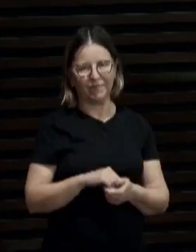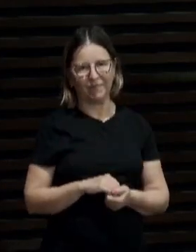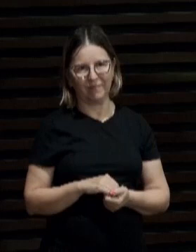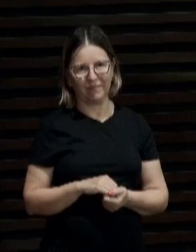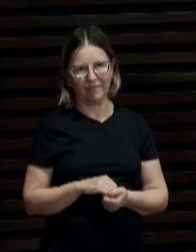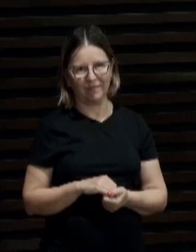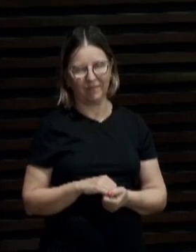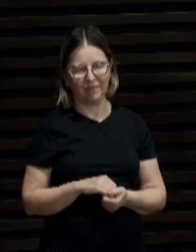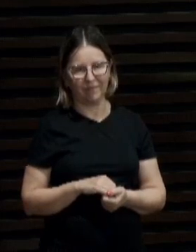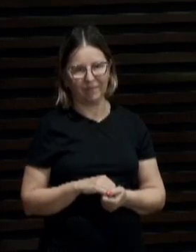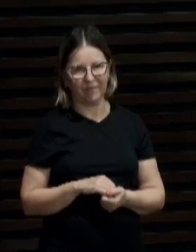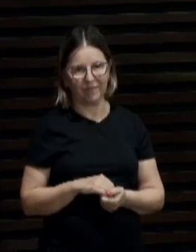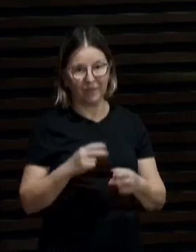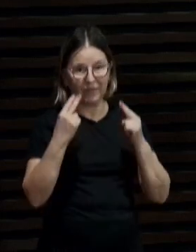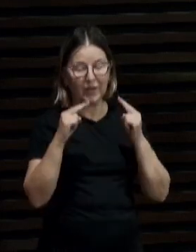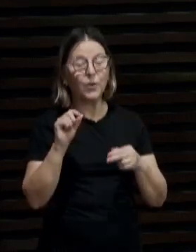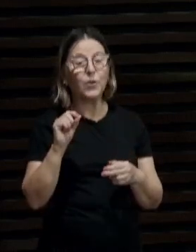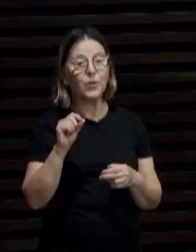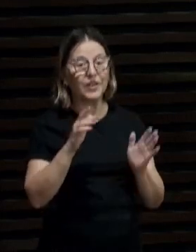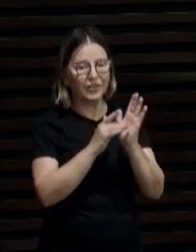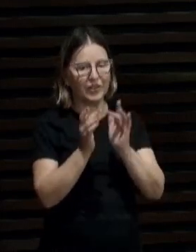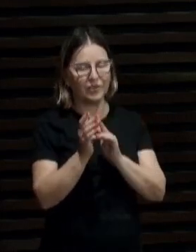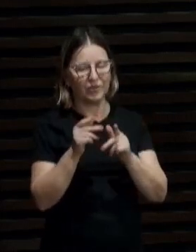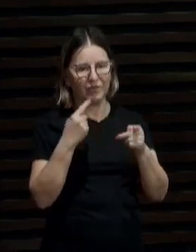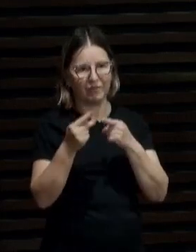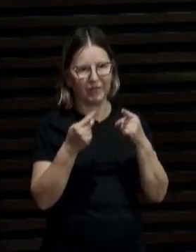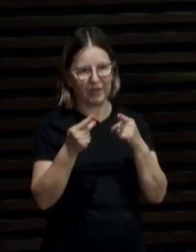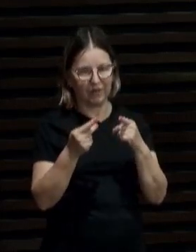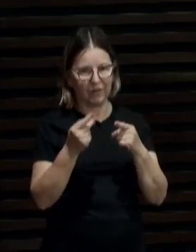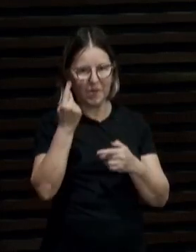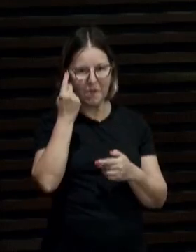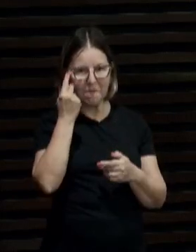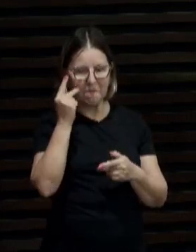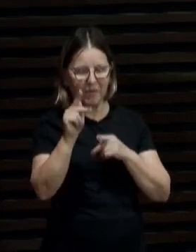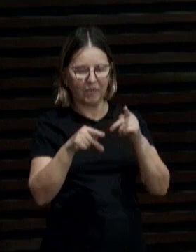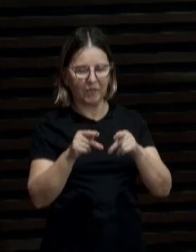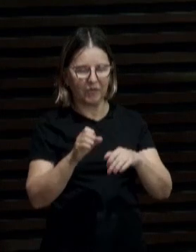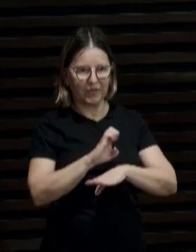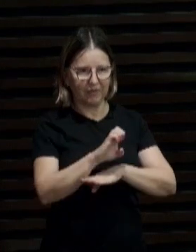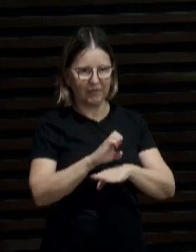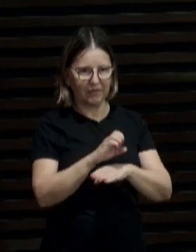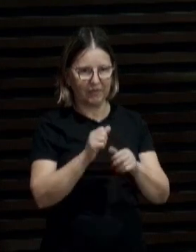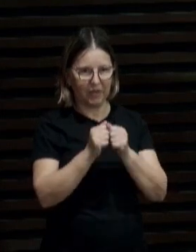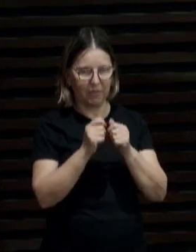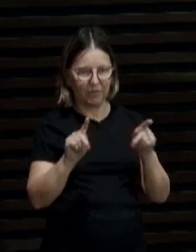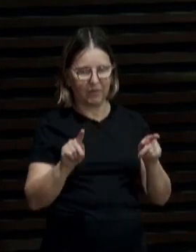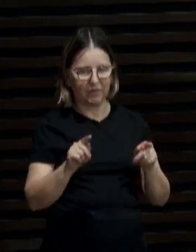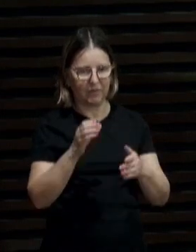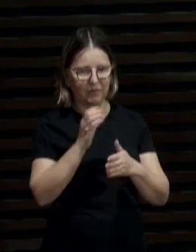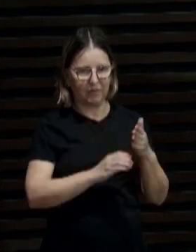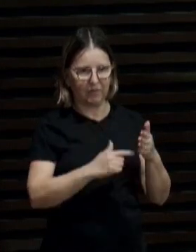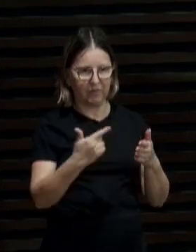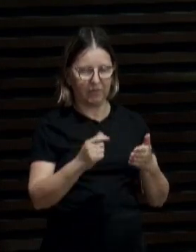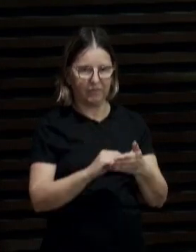Vejamos por partes o que Jesus disse a respeito disso aos Efésios. Apocalipse 2:1. Vamos